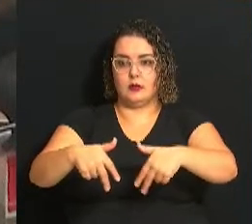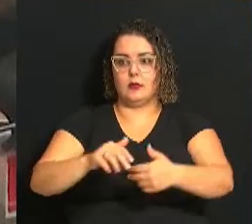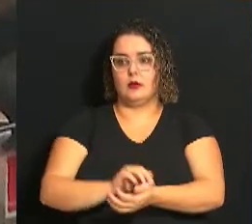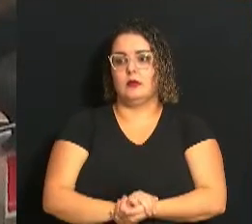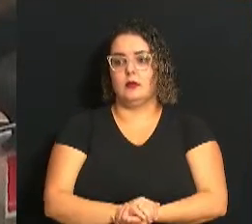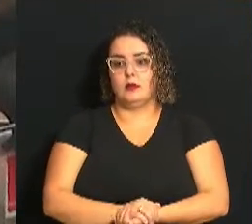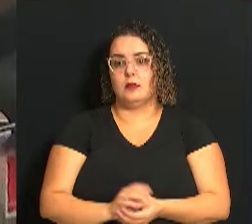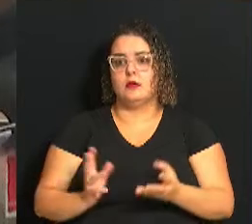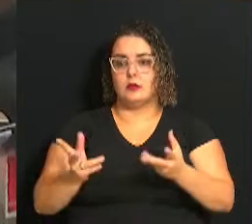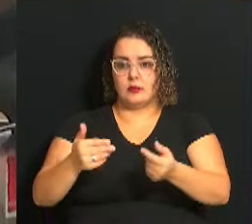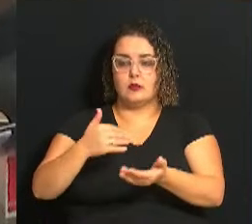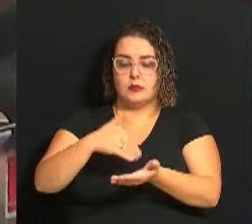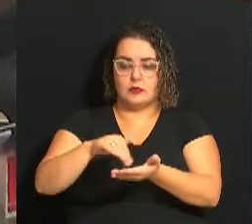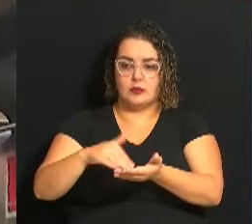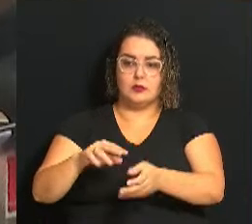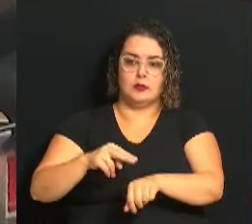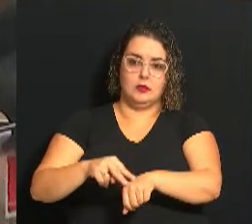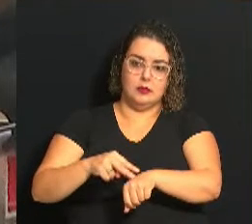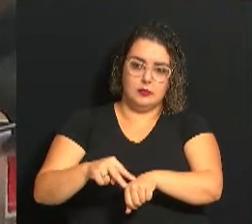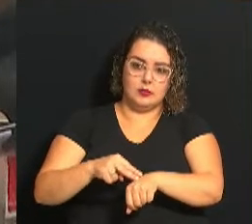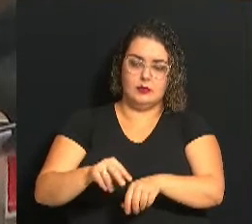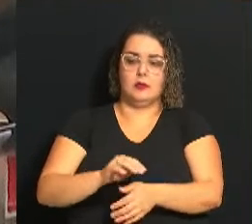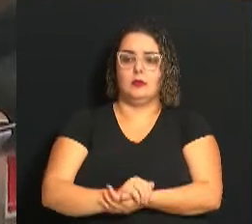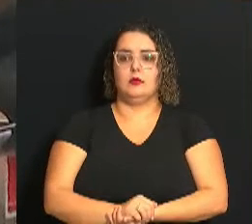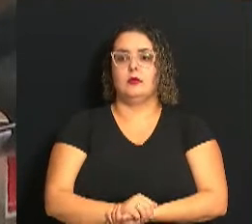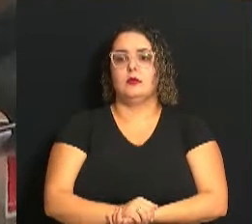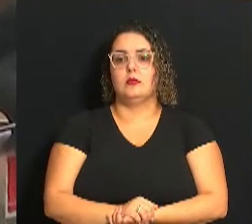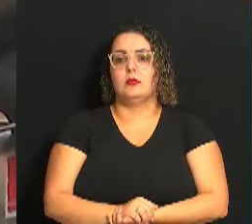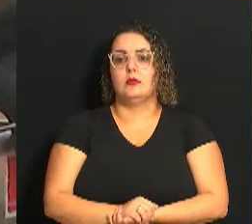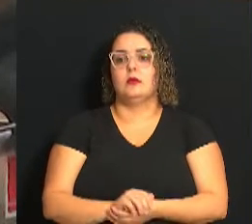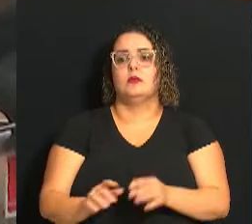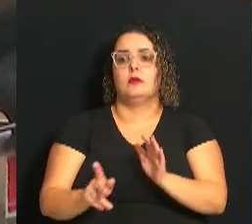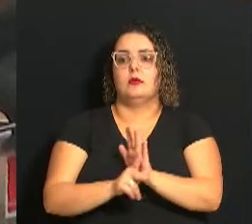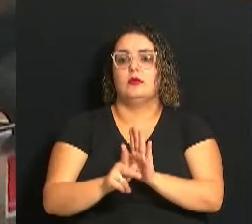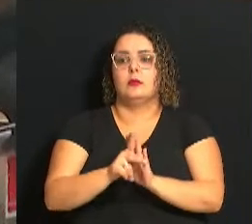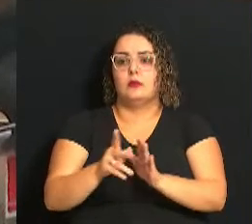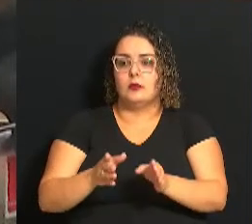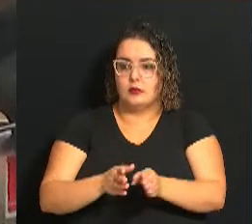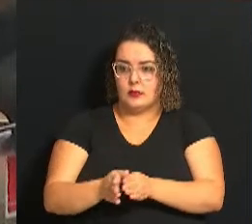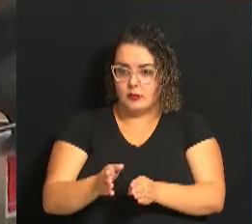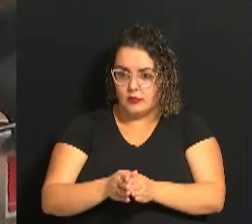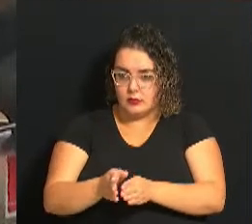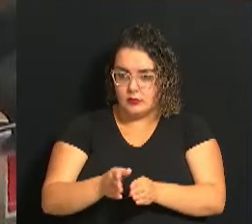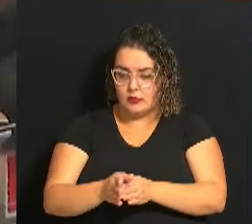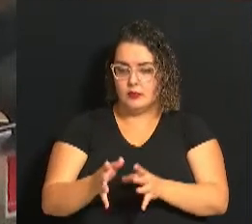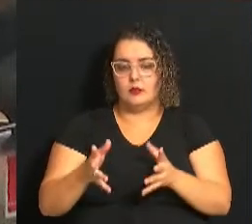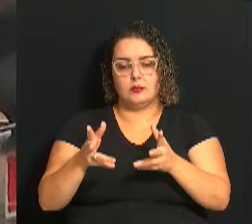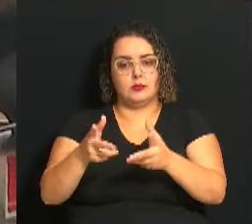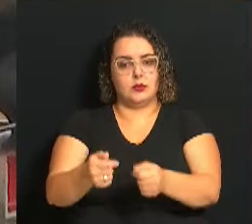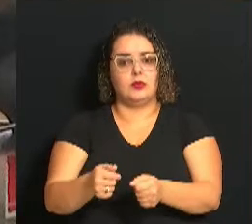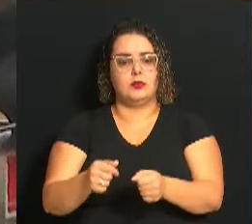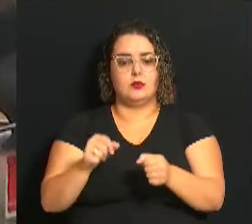da Secretaria do Verde que se debruçaram em cima desse projeto, os conselhos, todo o trabalho que foi feito sério,